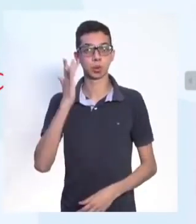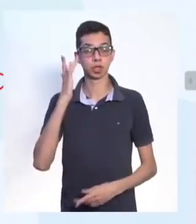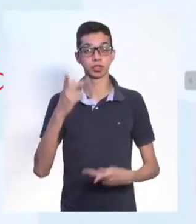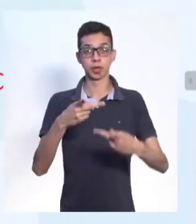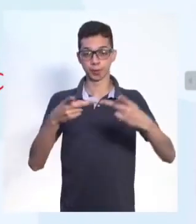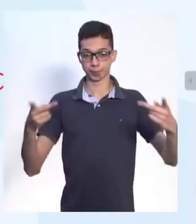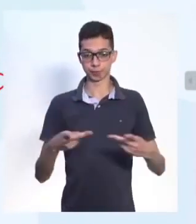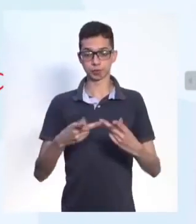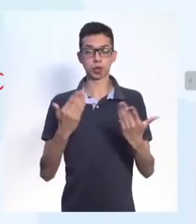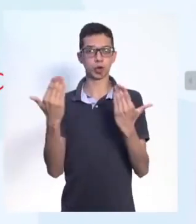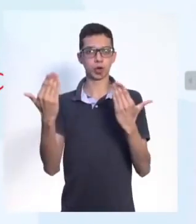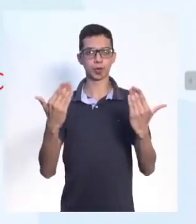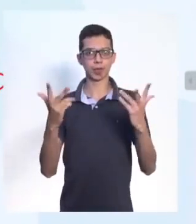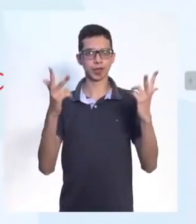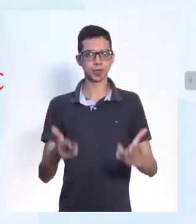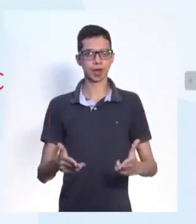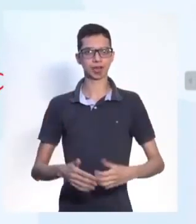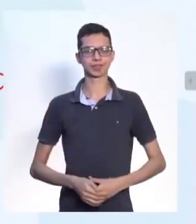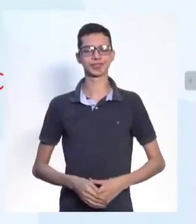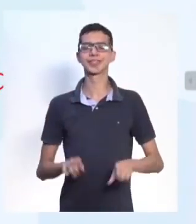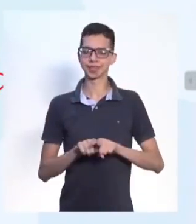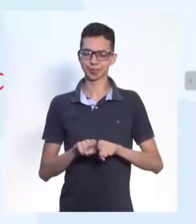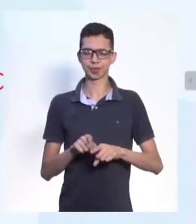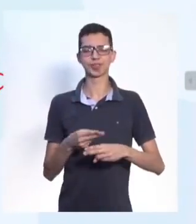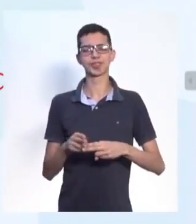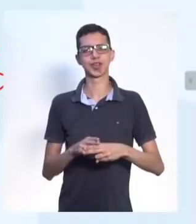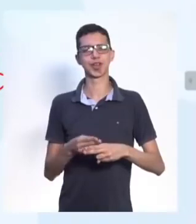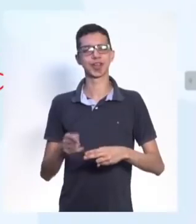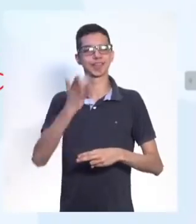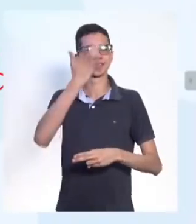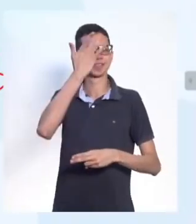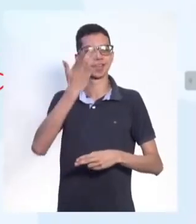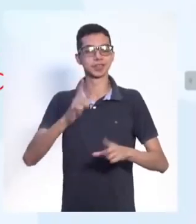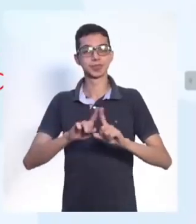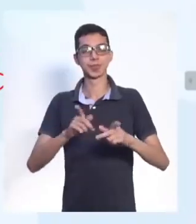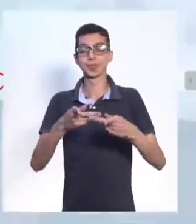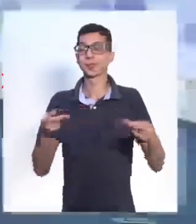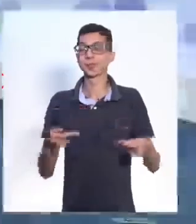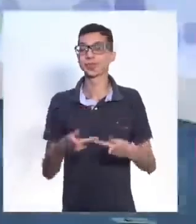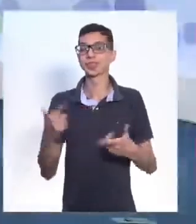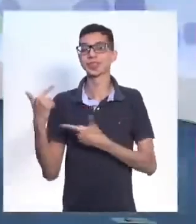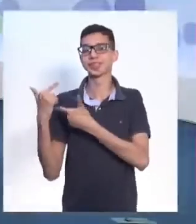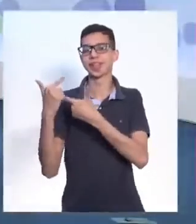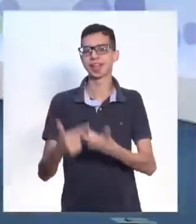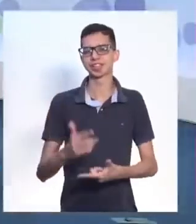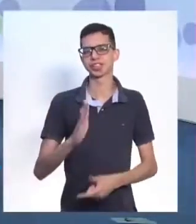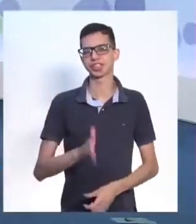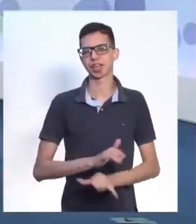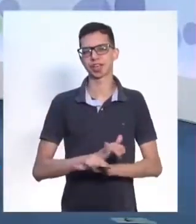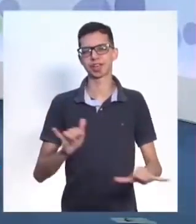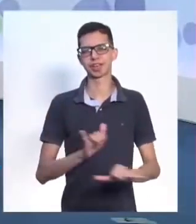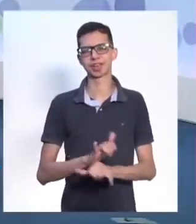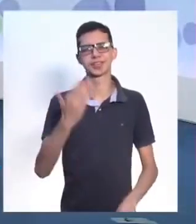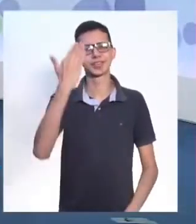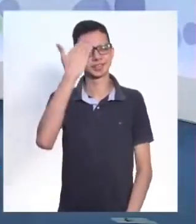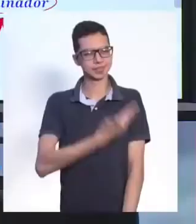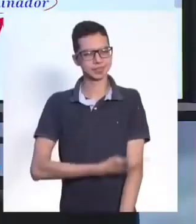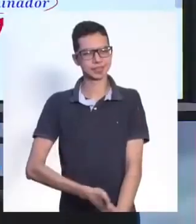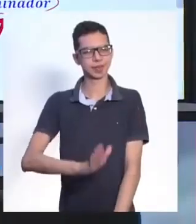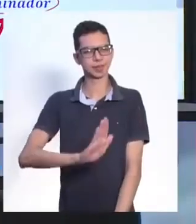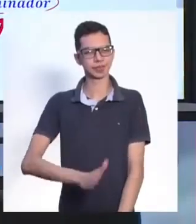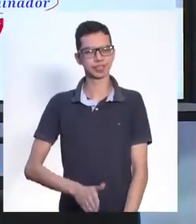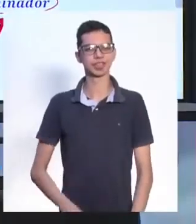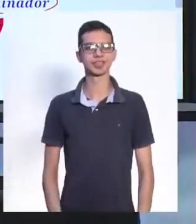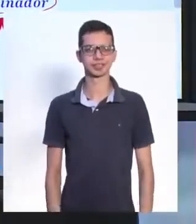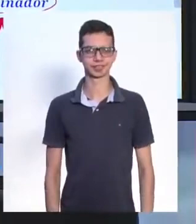né? Chocolate também. Chocolate também muito comum. A pizza é tradicional, né? É, a pizza acho que vira tradição